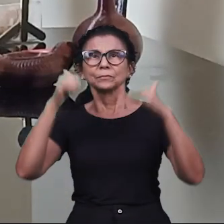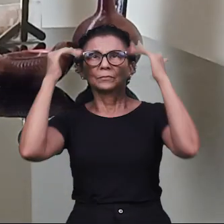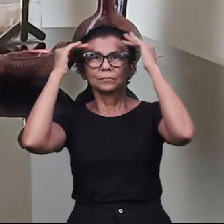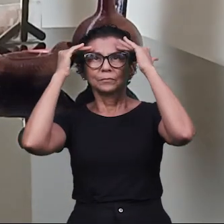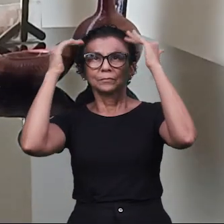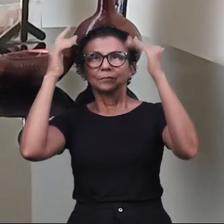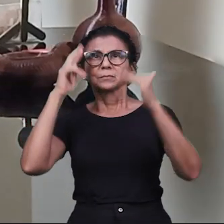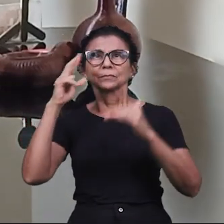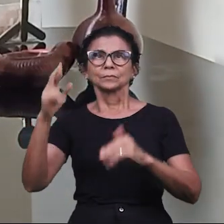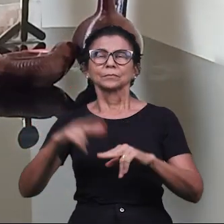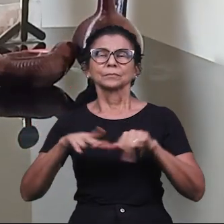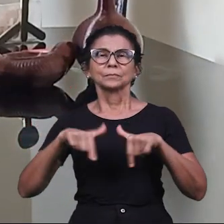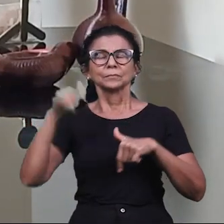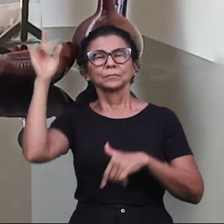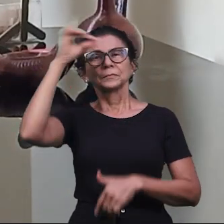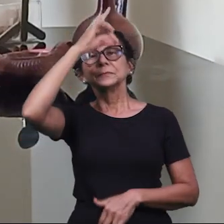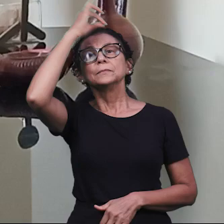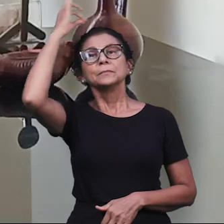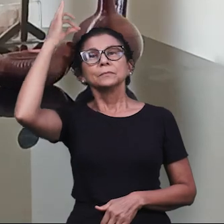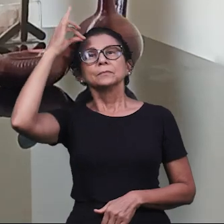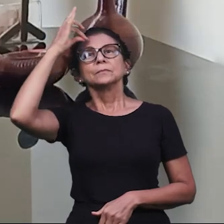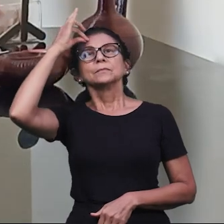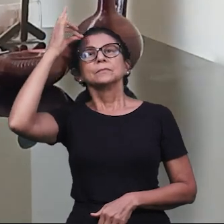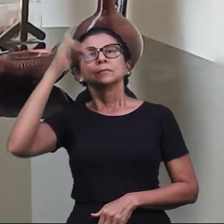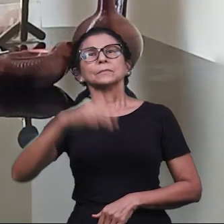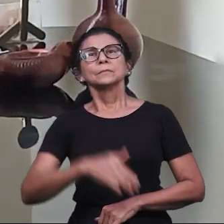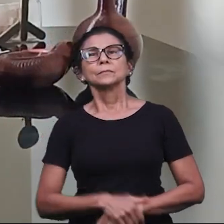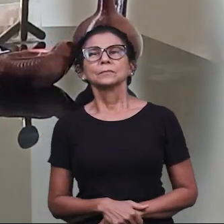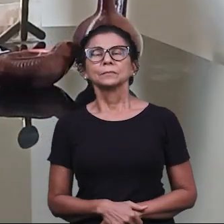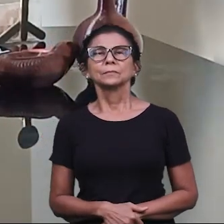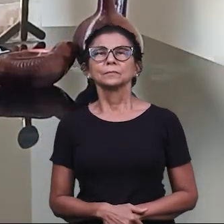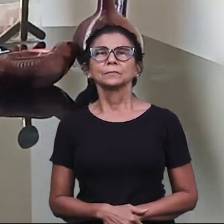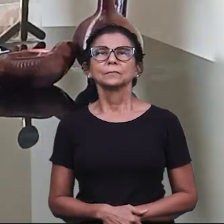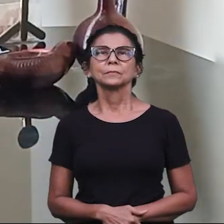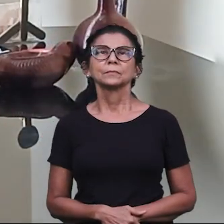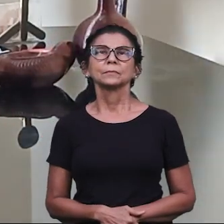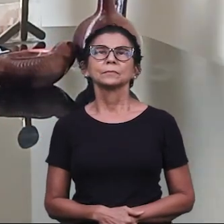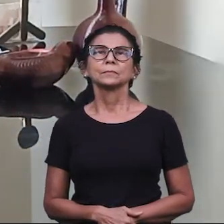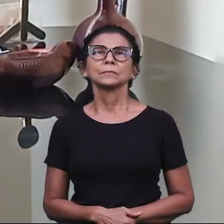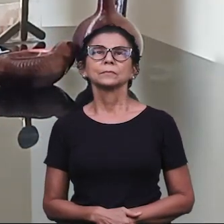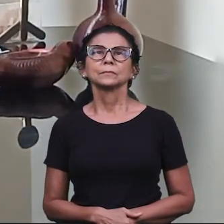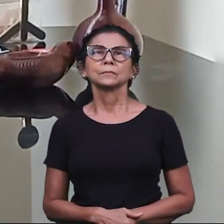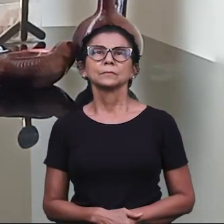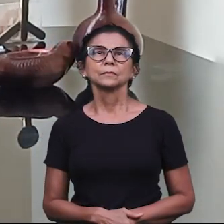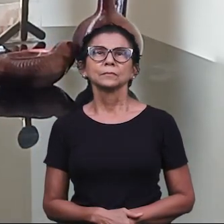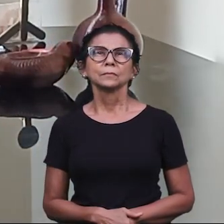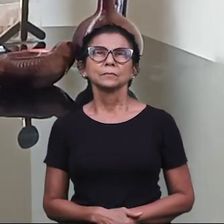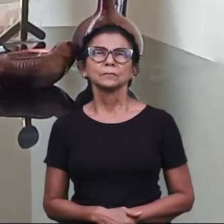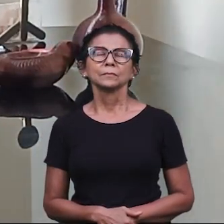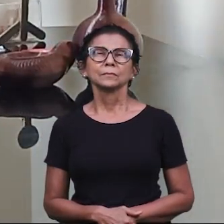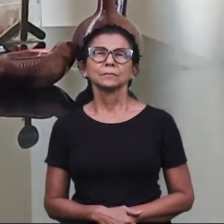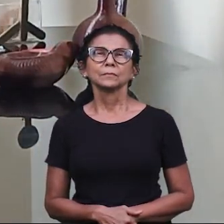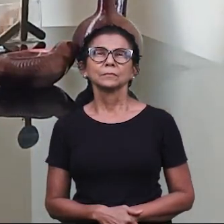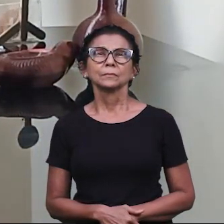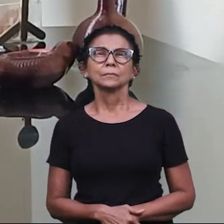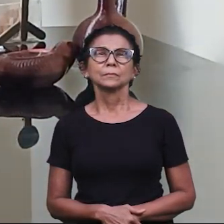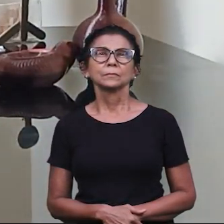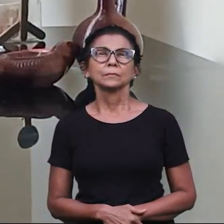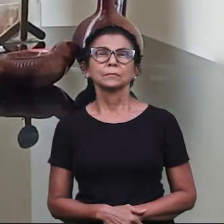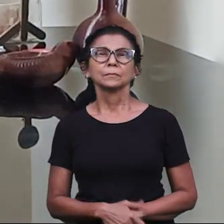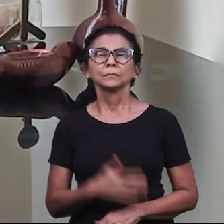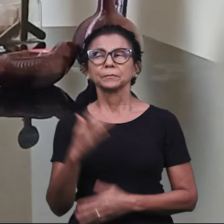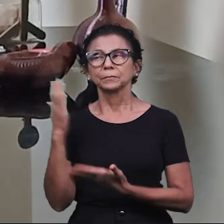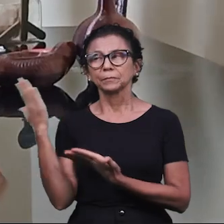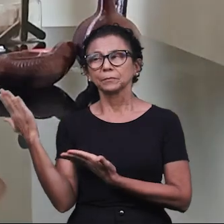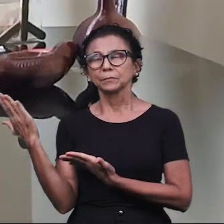Senhor, é através do Espírito Santo. E aí, irmãs, tem também recursos que as irmãs disponibilizam na